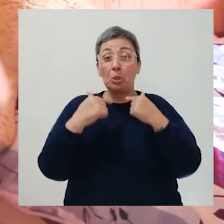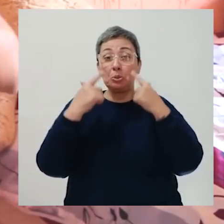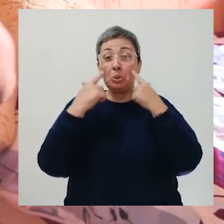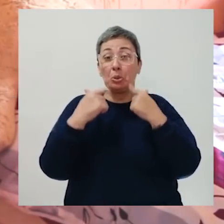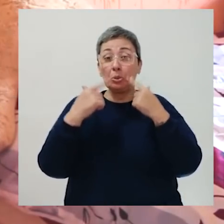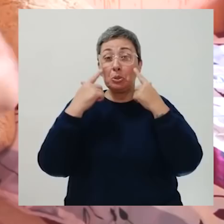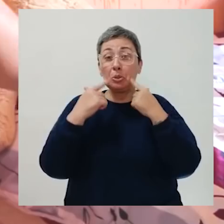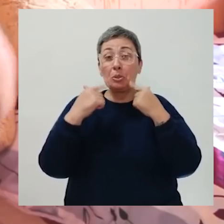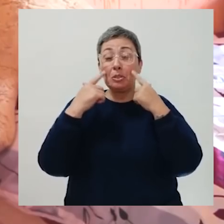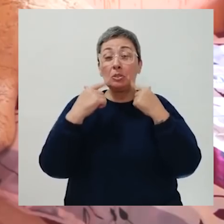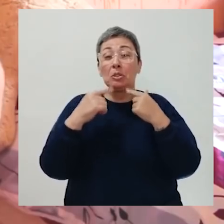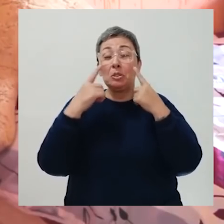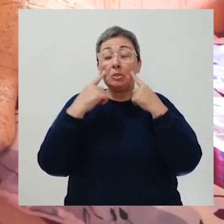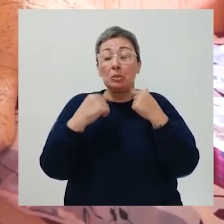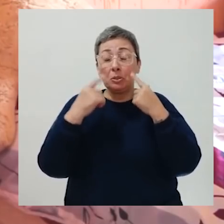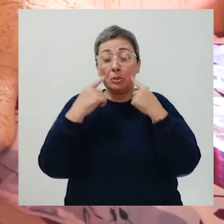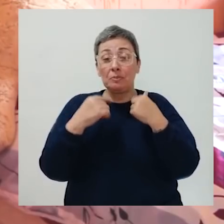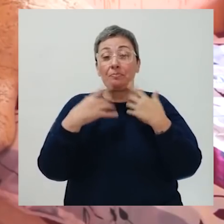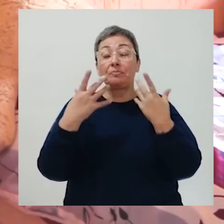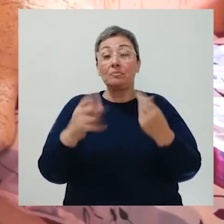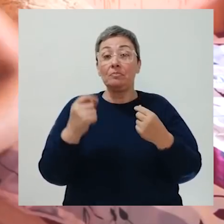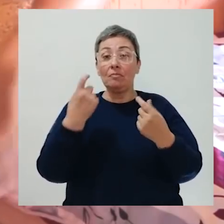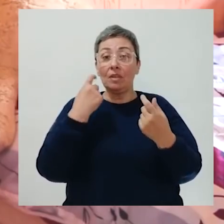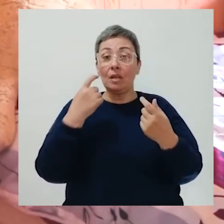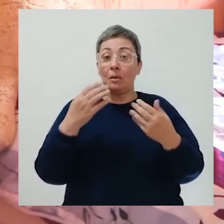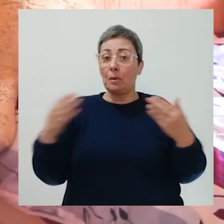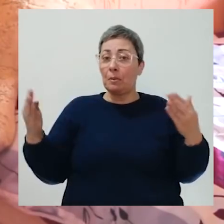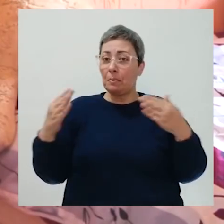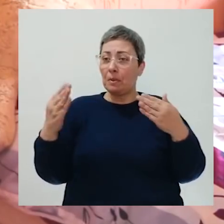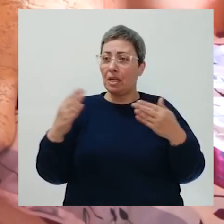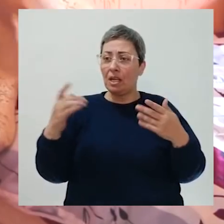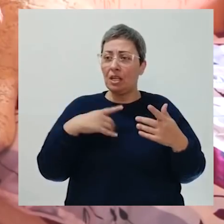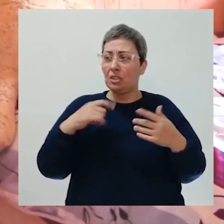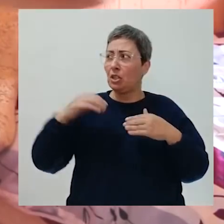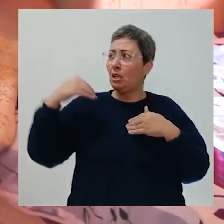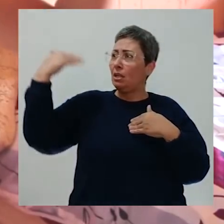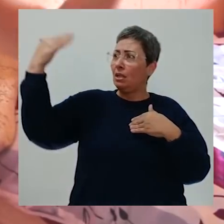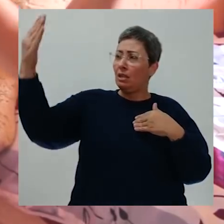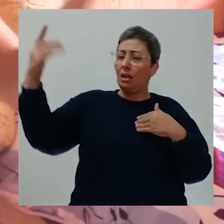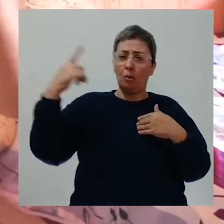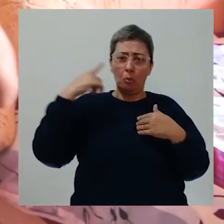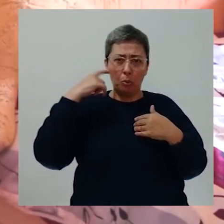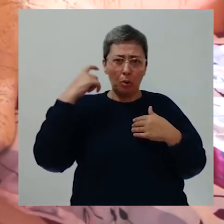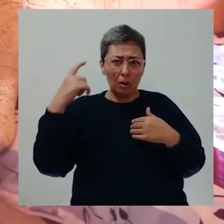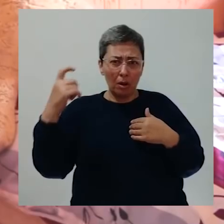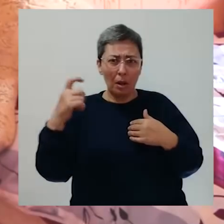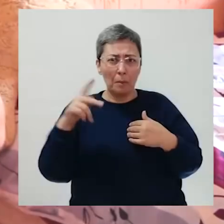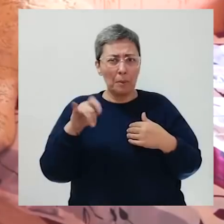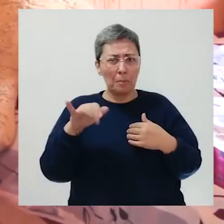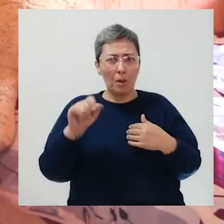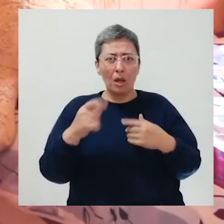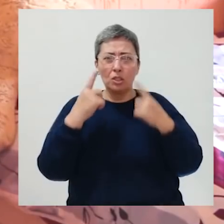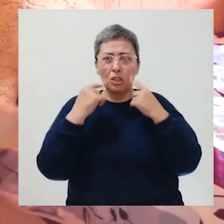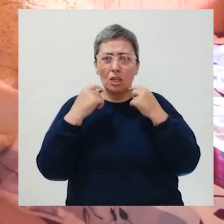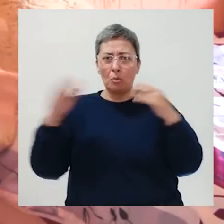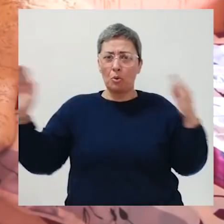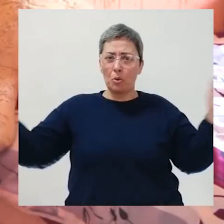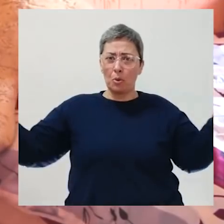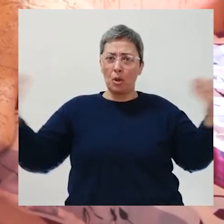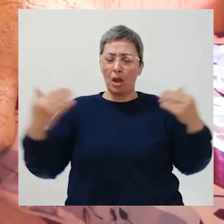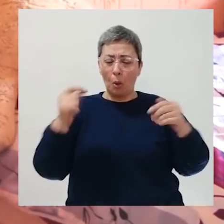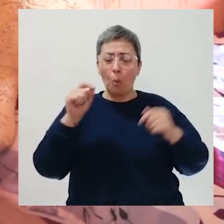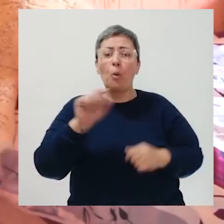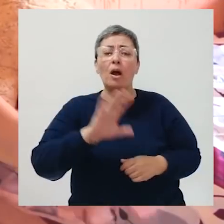e começou a chorar, e chorou, e chorou, e chorou tanto, mas tanto, que os outros peixes que estavam lá do outro lado ouviram o Pipoca chorar e